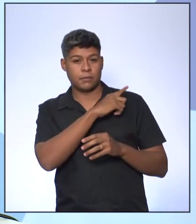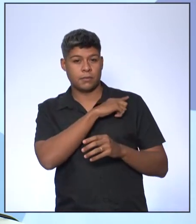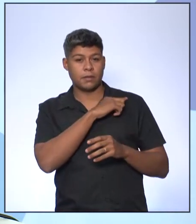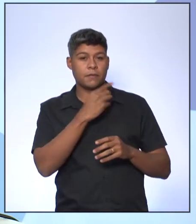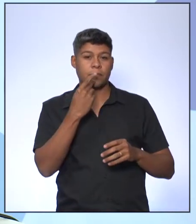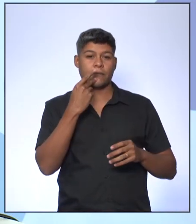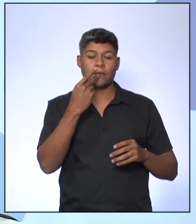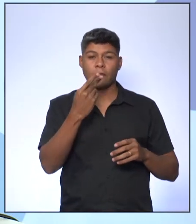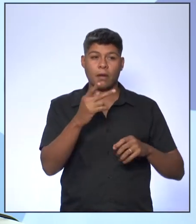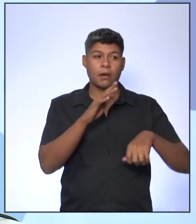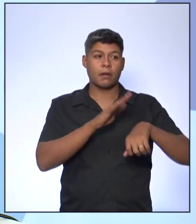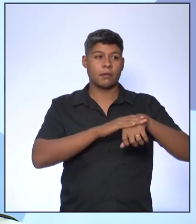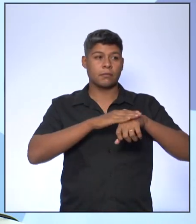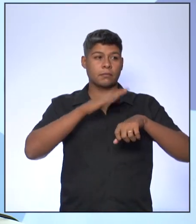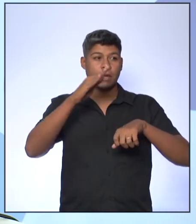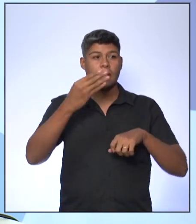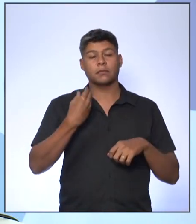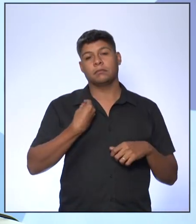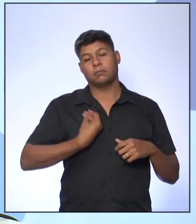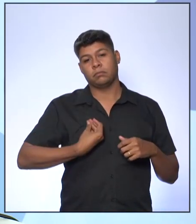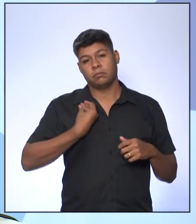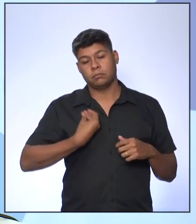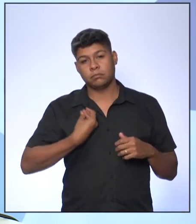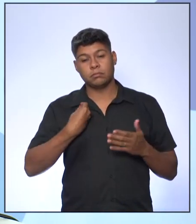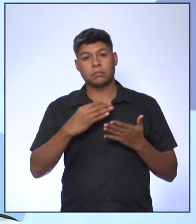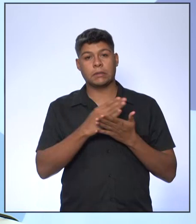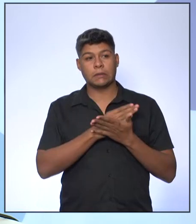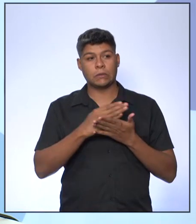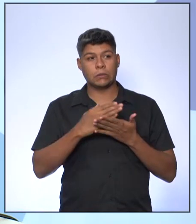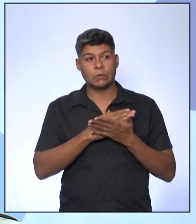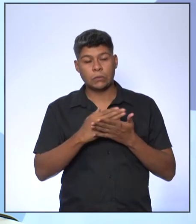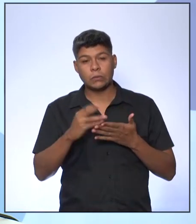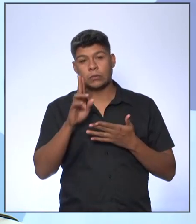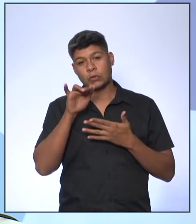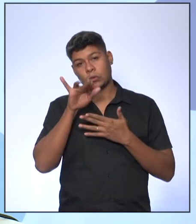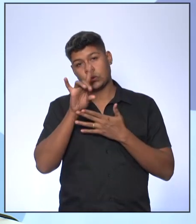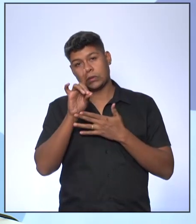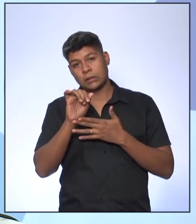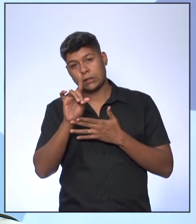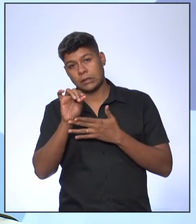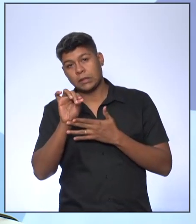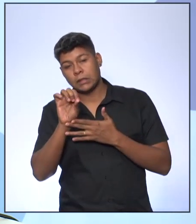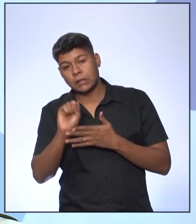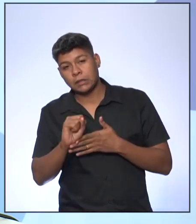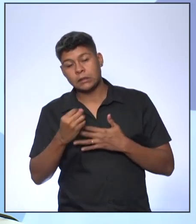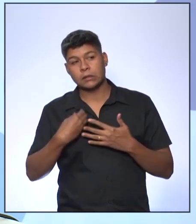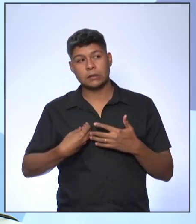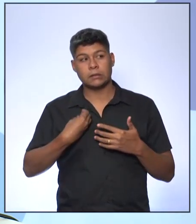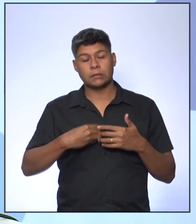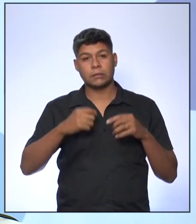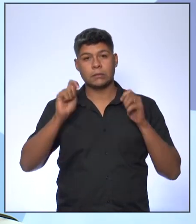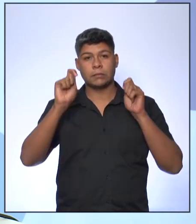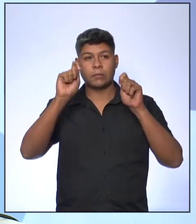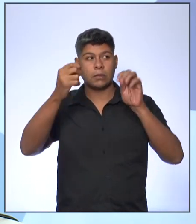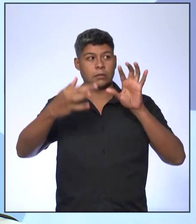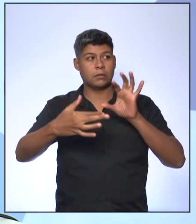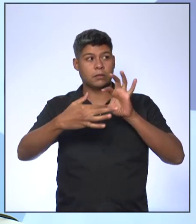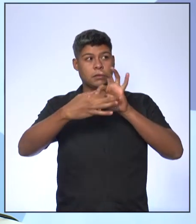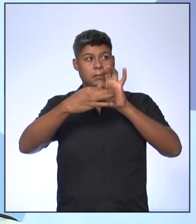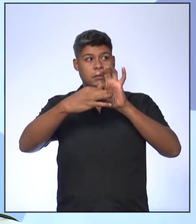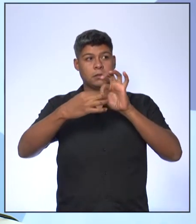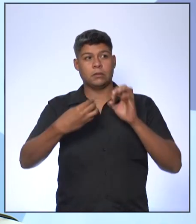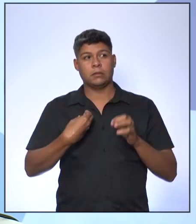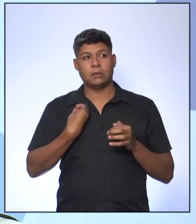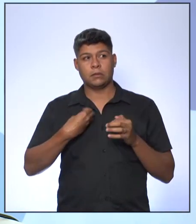fala um pouquinho mais sobre algumas unidades, sobre que você talvez poderia associar aqui. Mas parabéns,